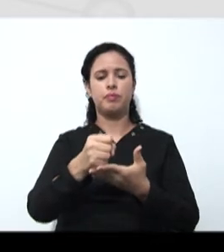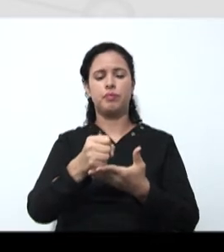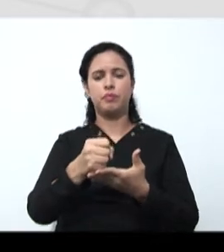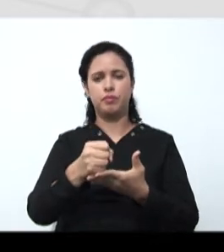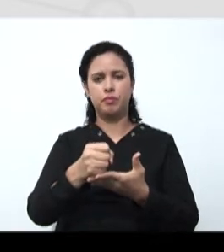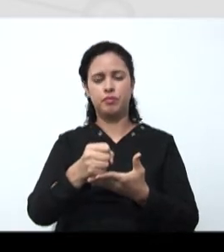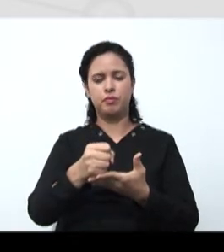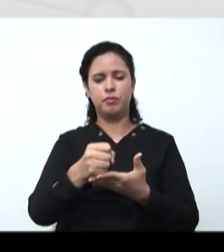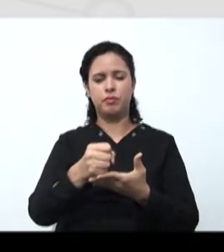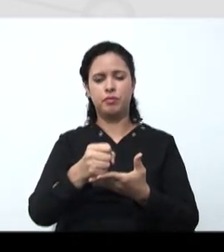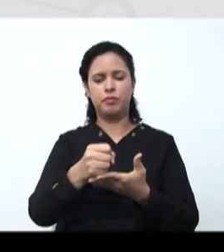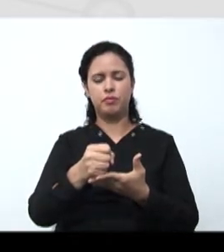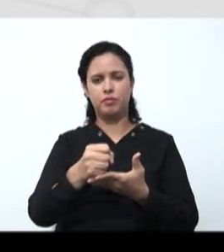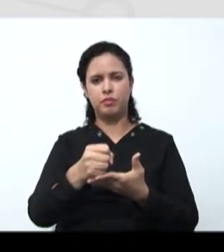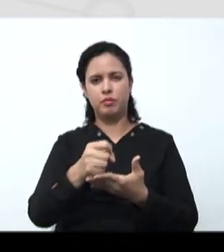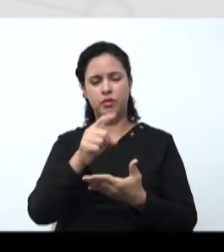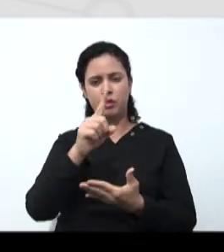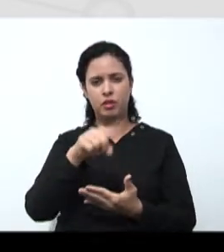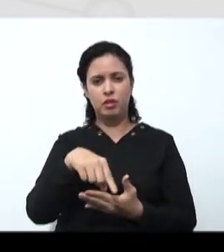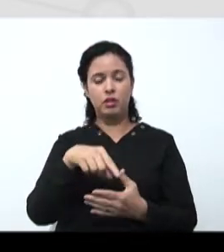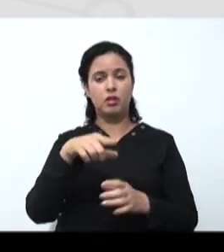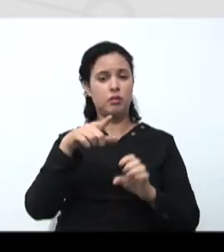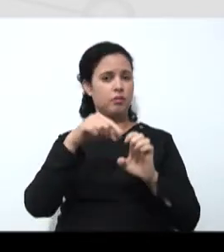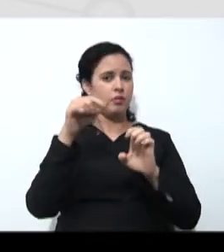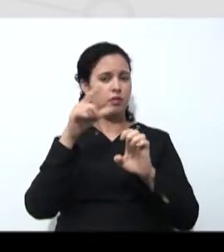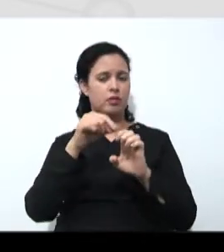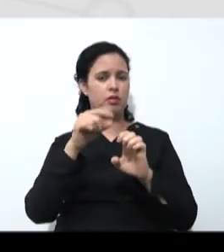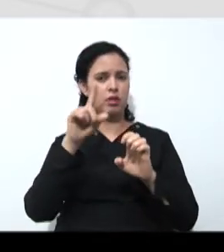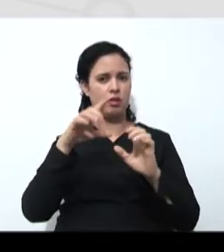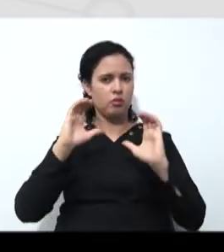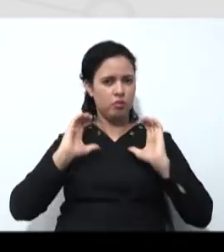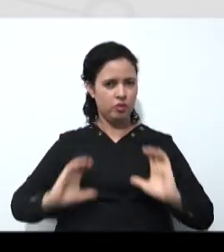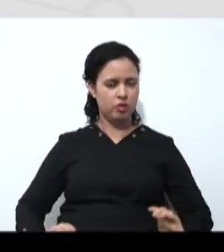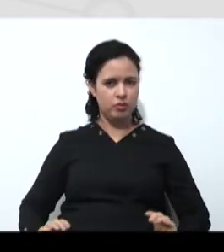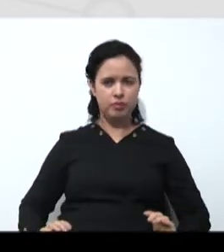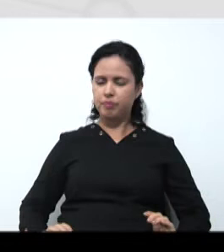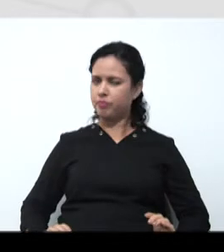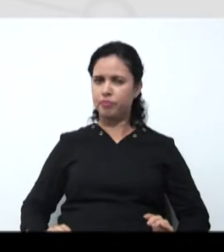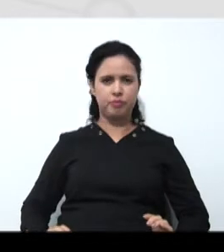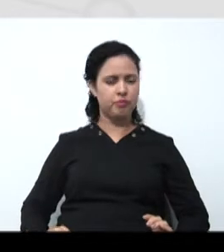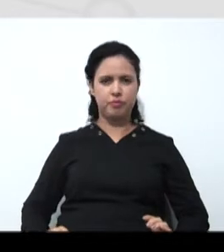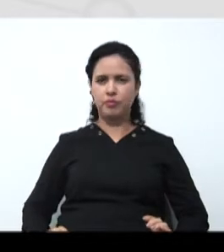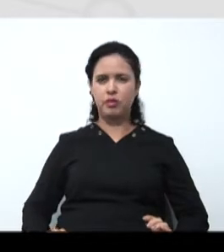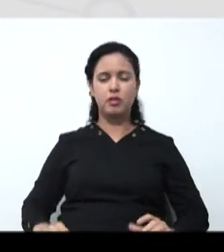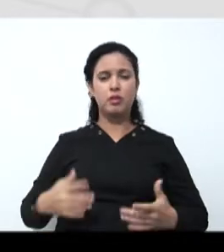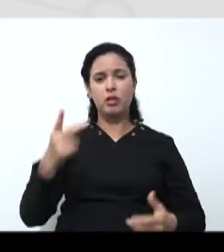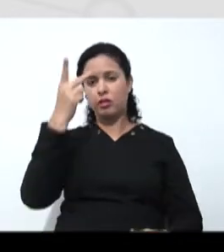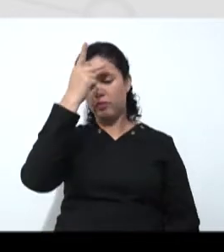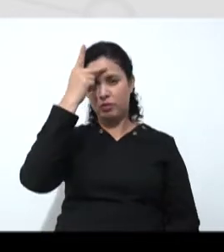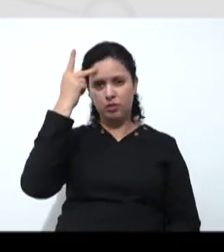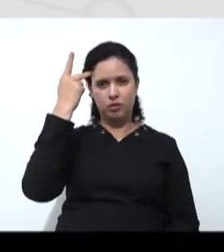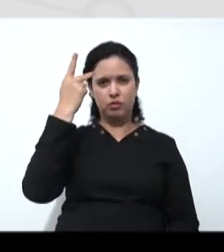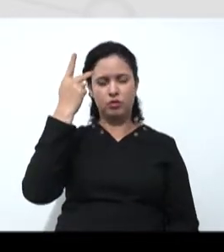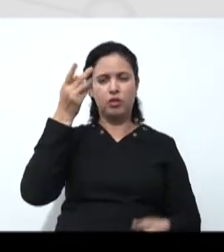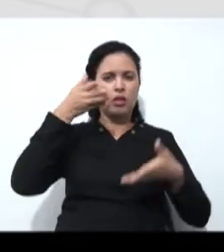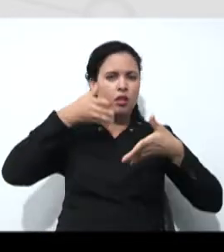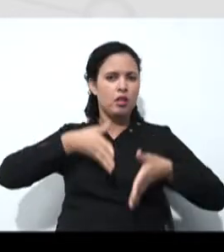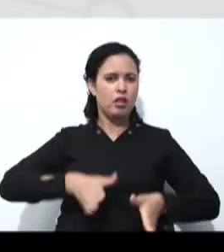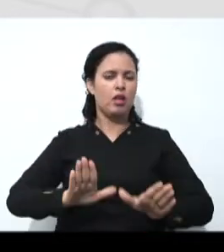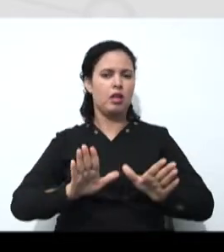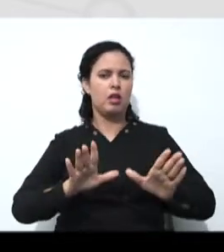que o fator de empreender ele não é um comportamento e nem um traço de personalidade. As pessoas não nascem assim.